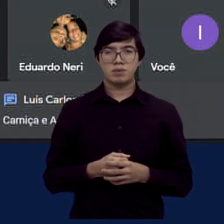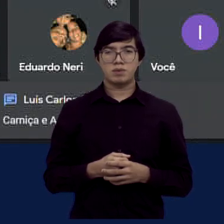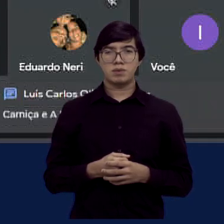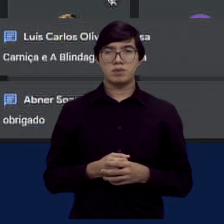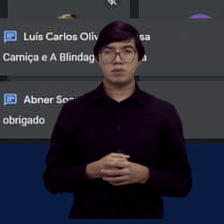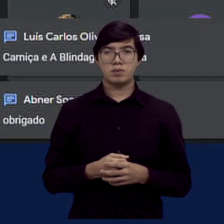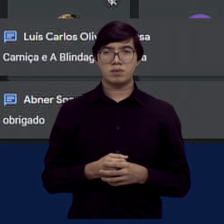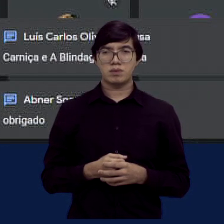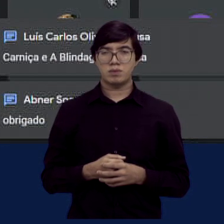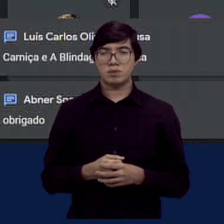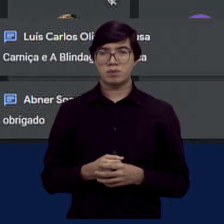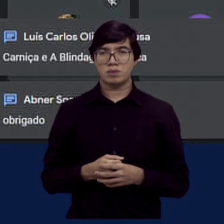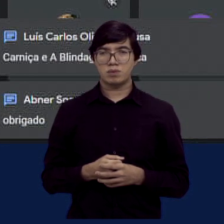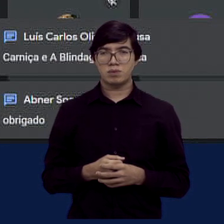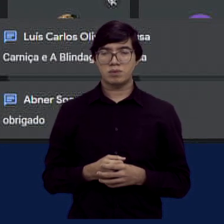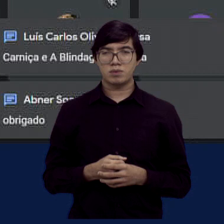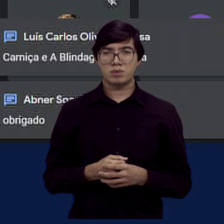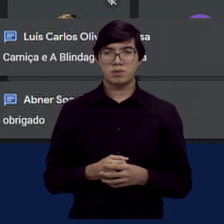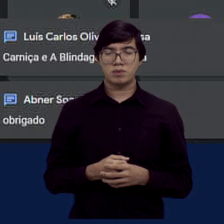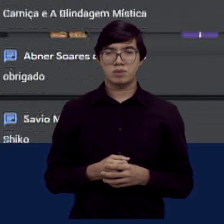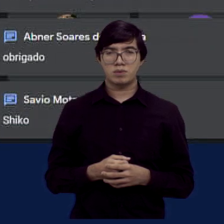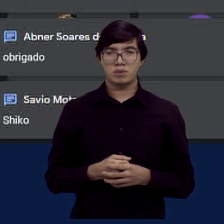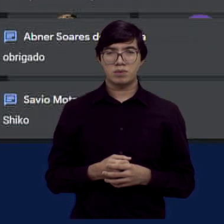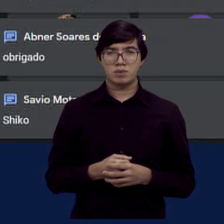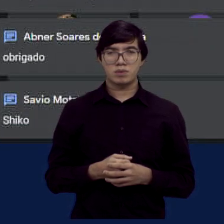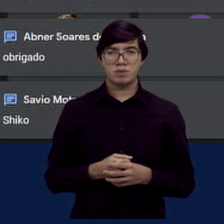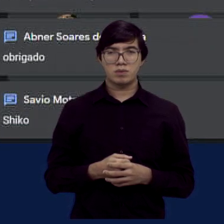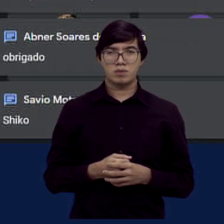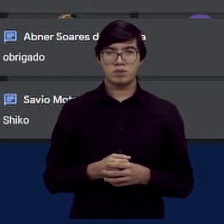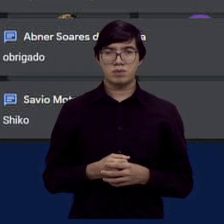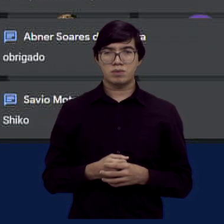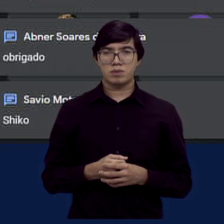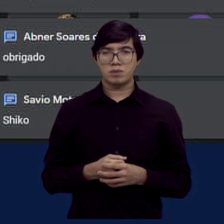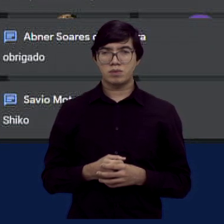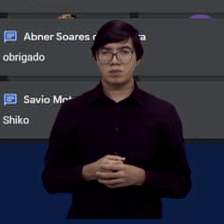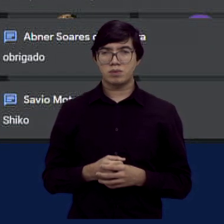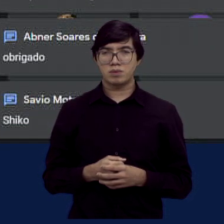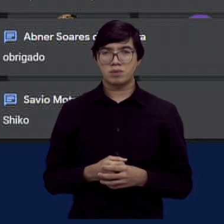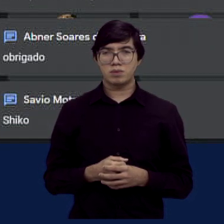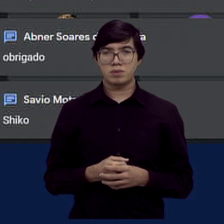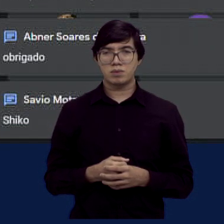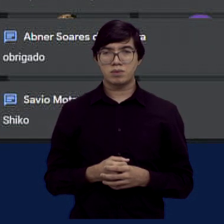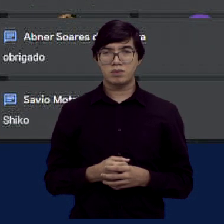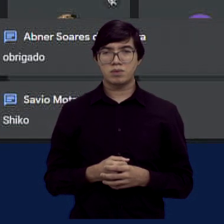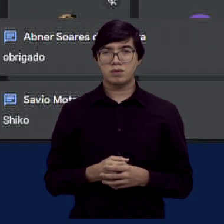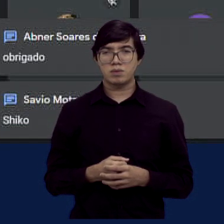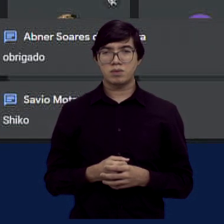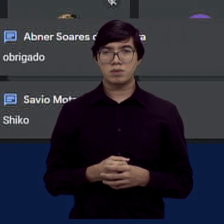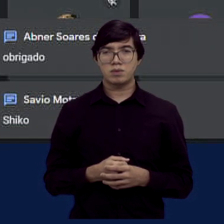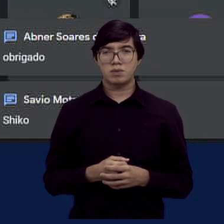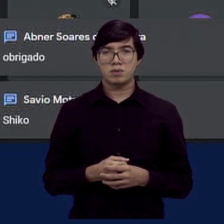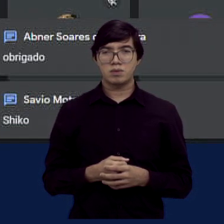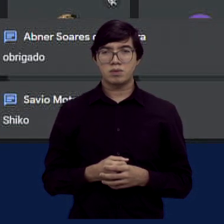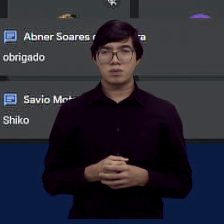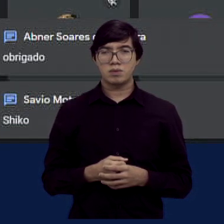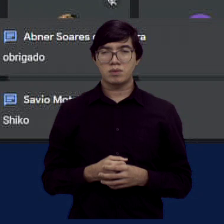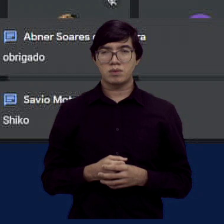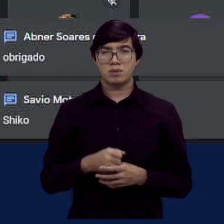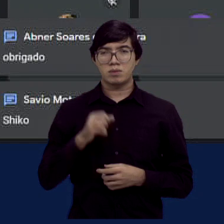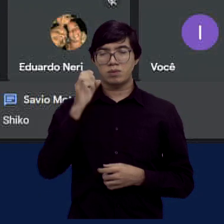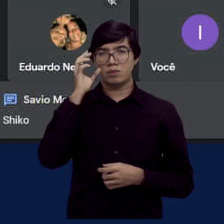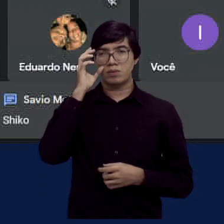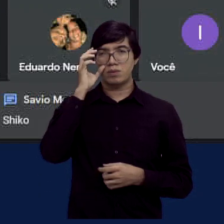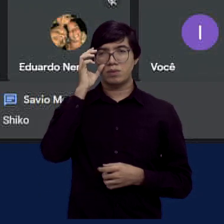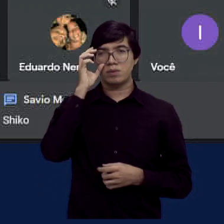Chico com... Agora eu complemento. Chico, o autor, né? Chico, o autor. Isso mesmo, sabe? Muito obrigado. Chico, esse